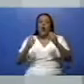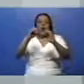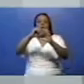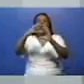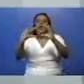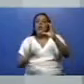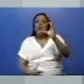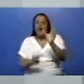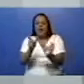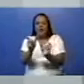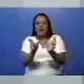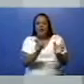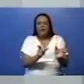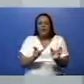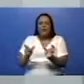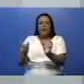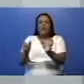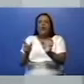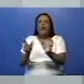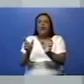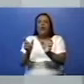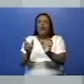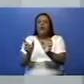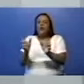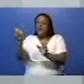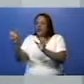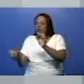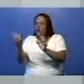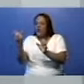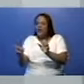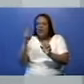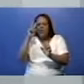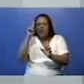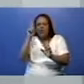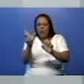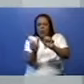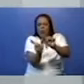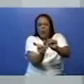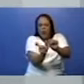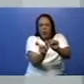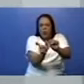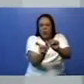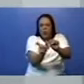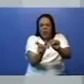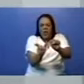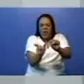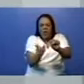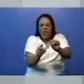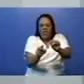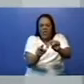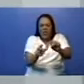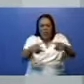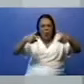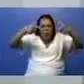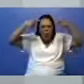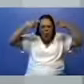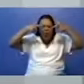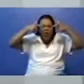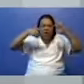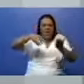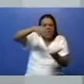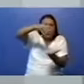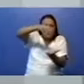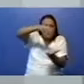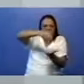ocupava a função do sujeito? Substantivo. O substantivo é o rei da turma. Nasceu para ser núcleo.